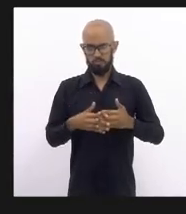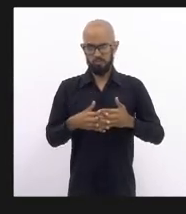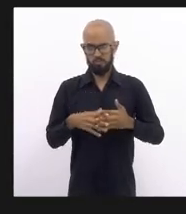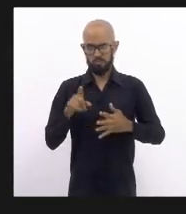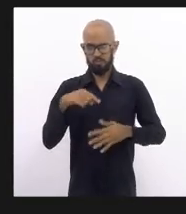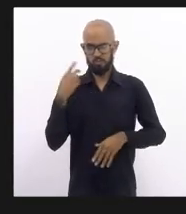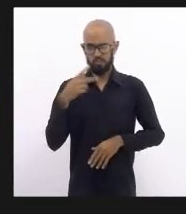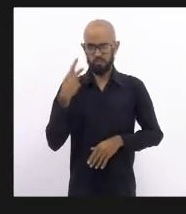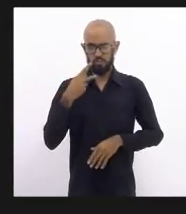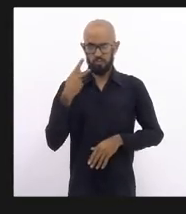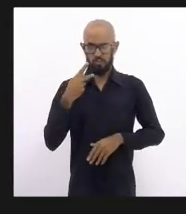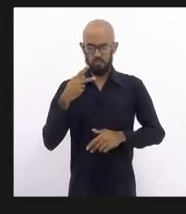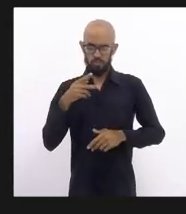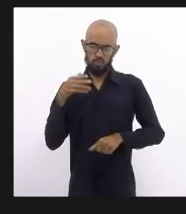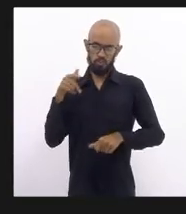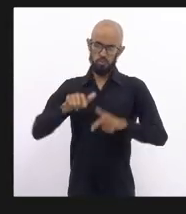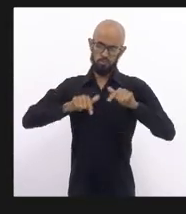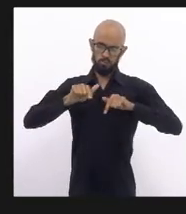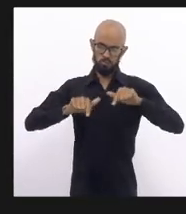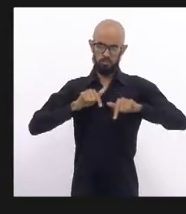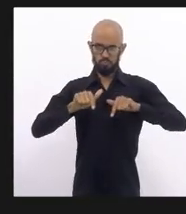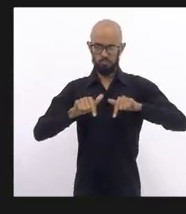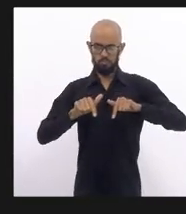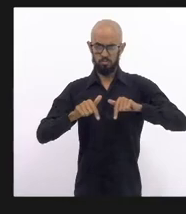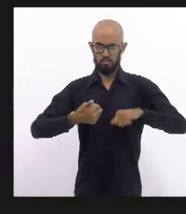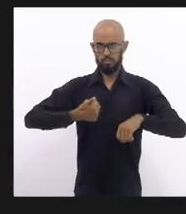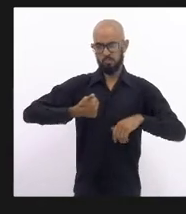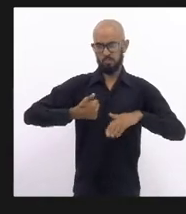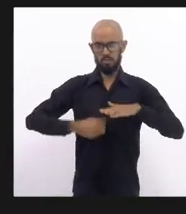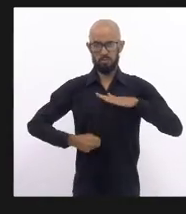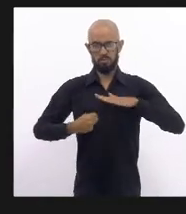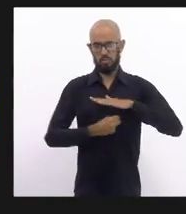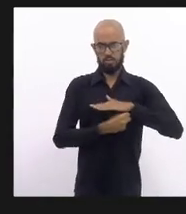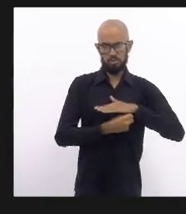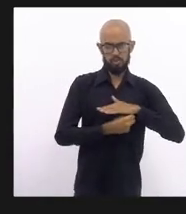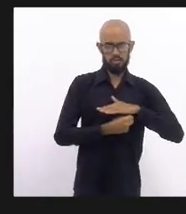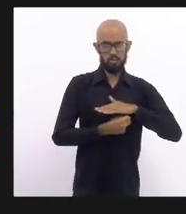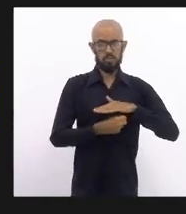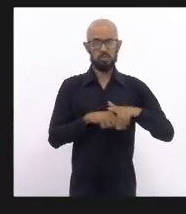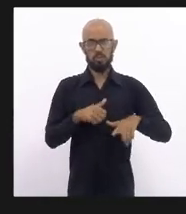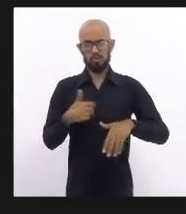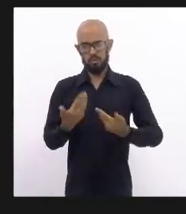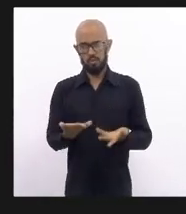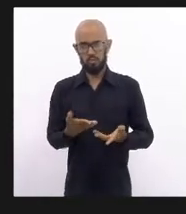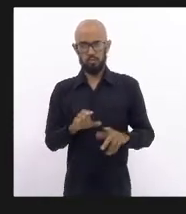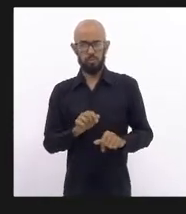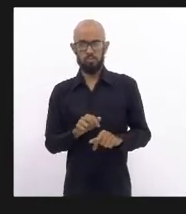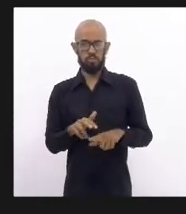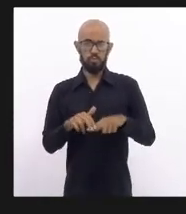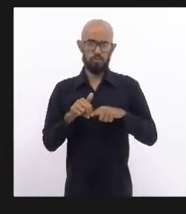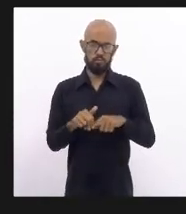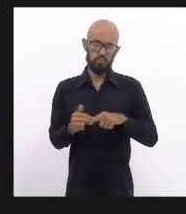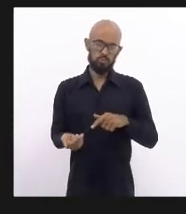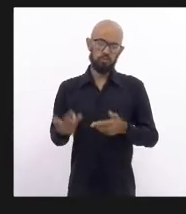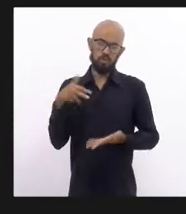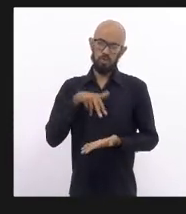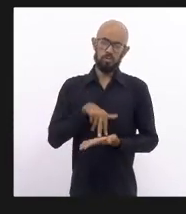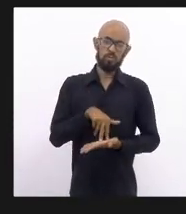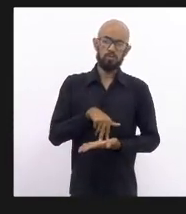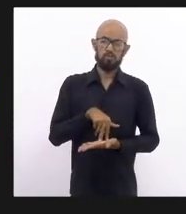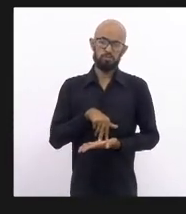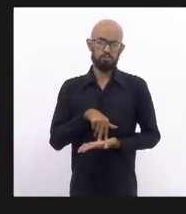muito atuante, um vereador de primeiro mandato, haja vista que está aqui, né? Se